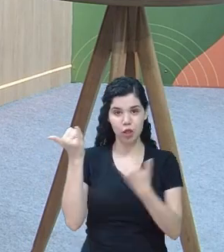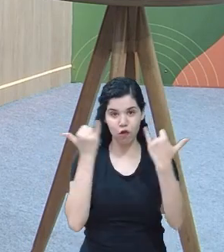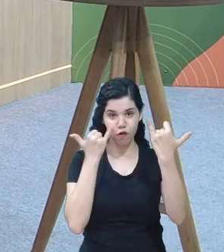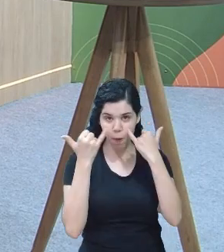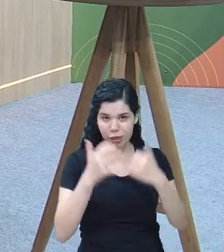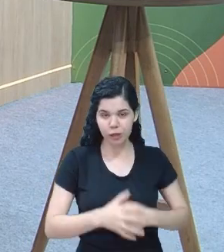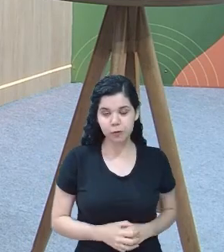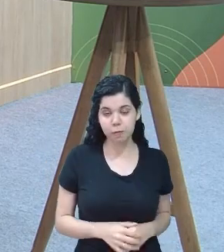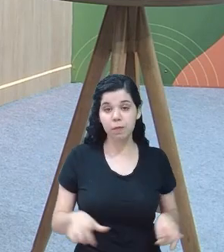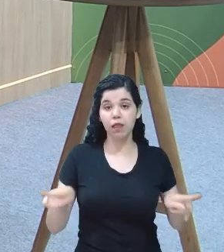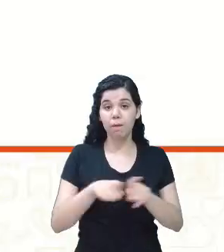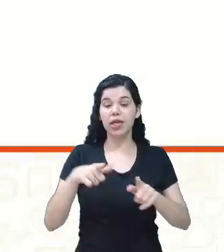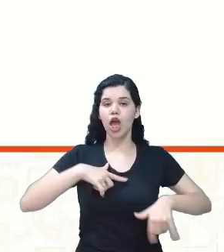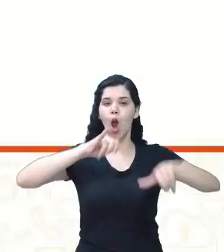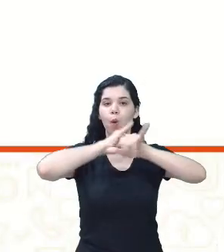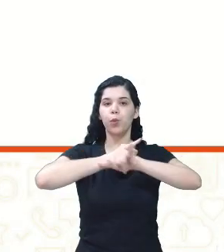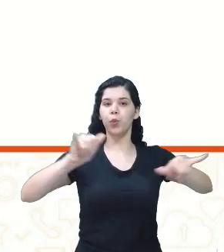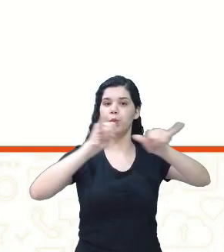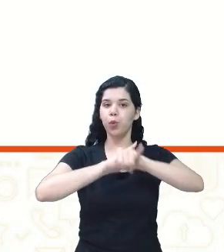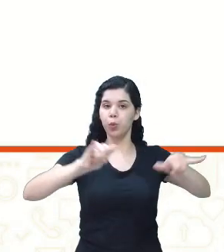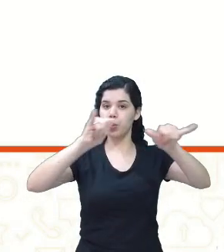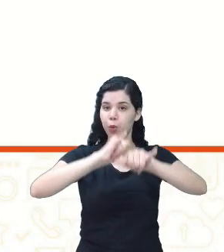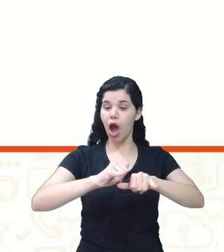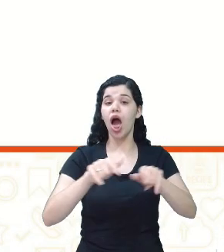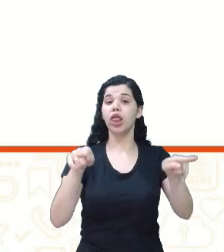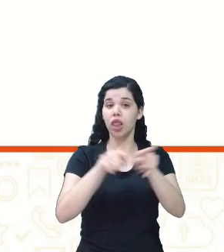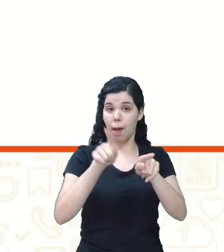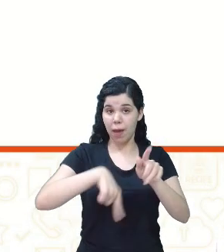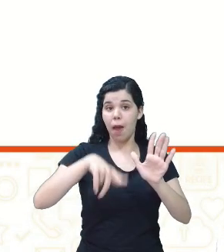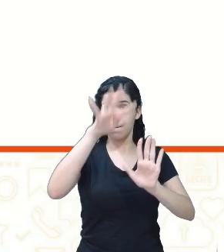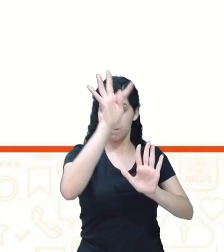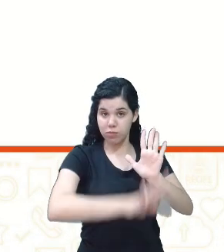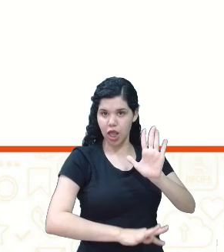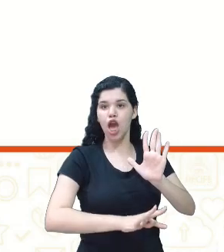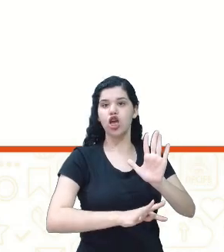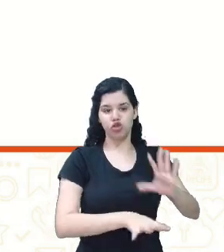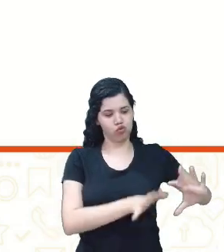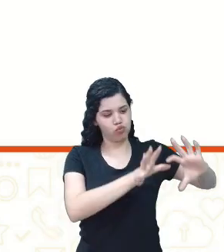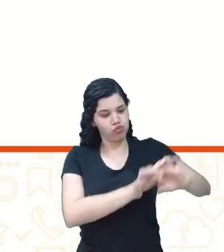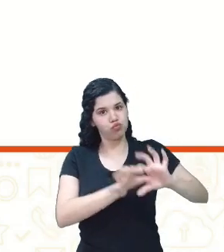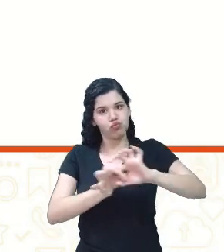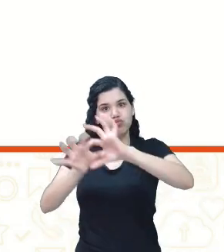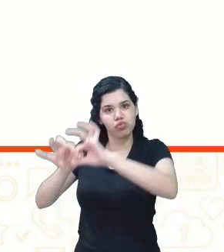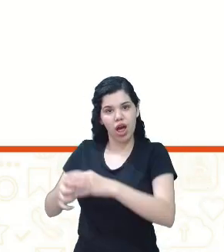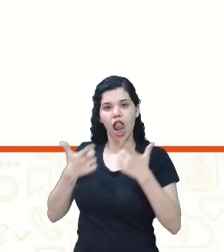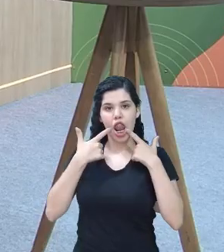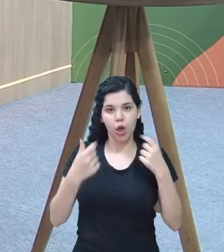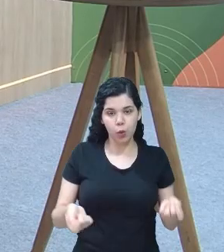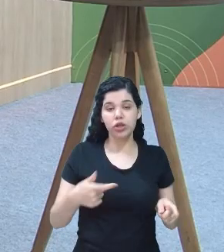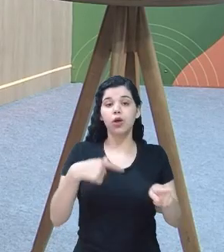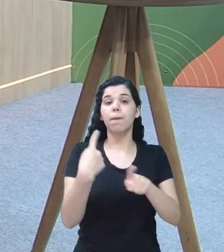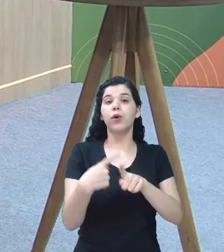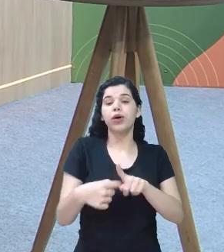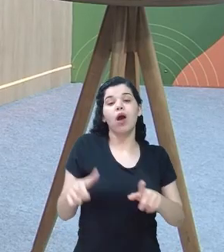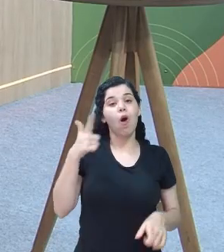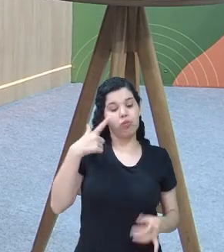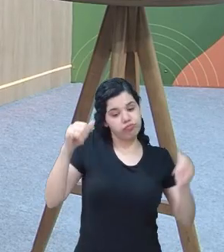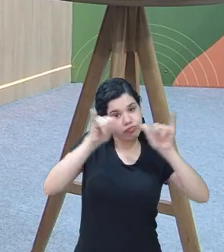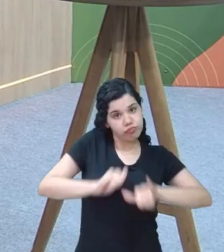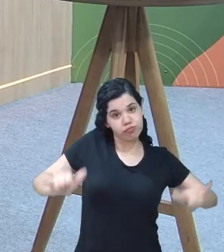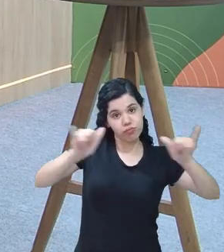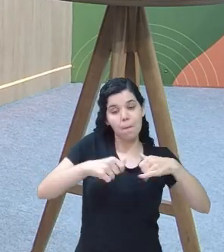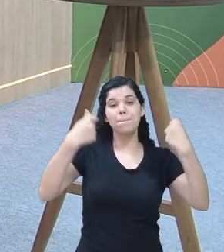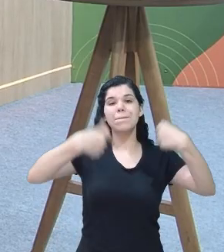A gente também tem as propagandas. As propagandas também são textos multimodais. Quando, na propaganda,